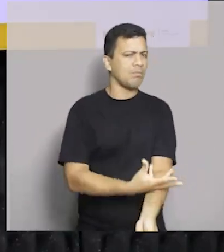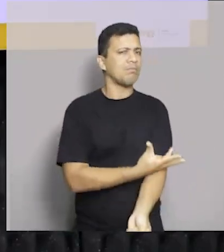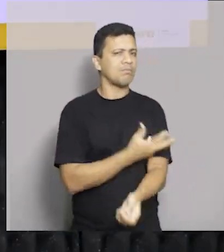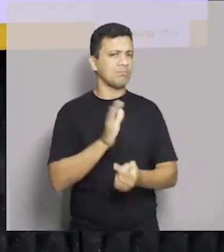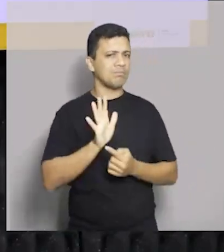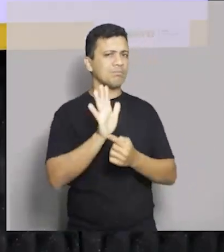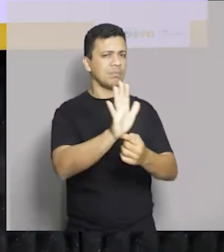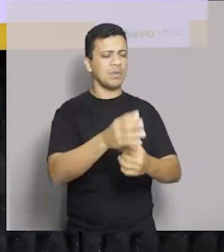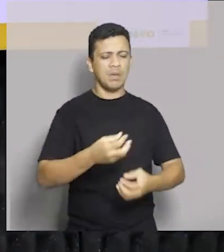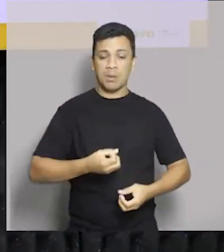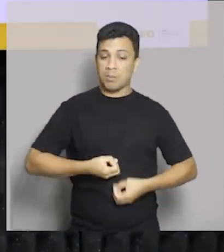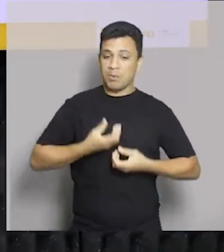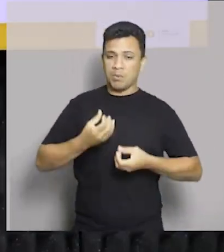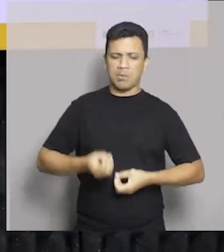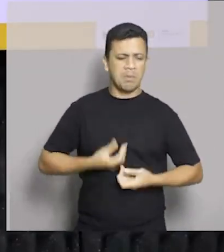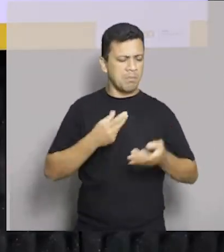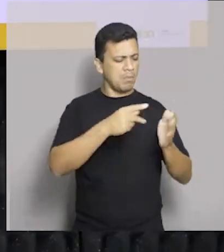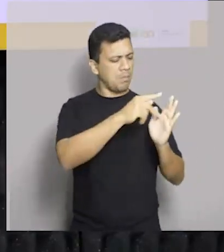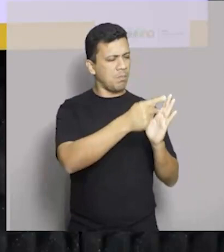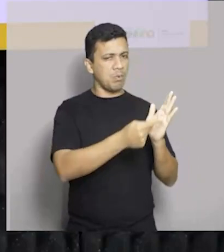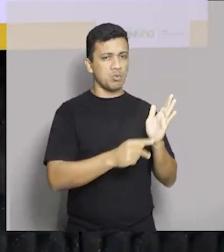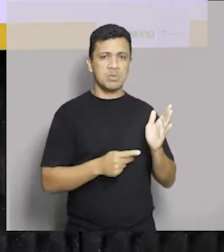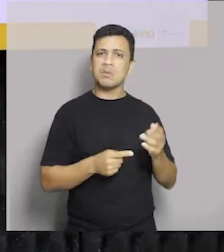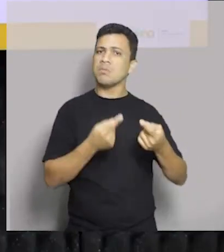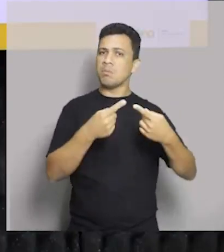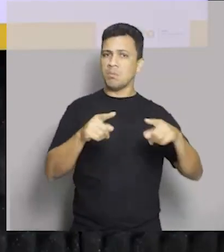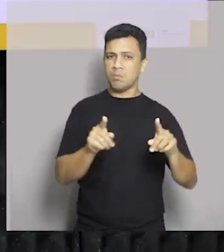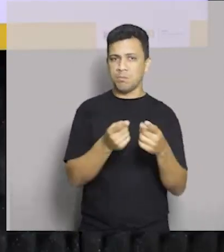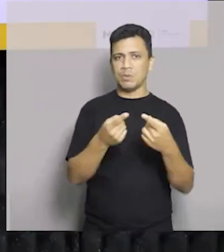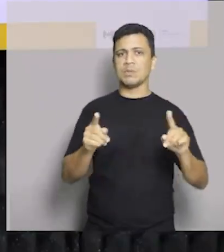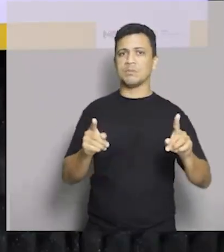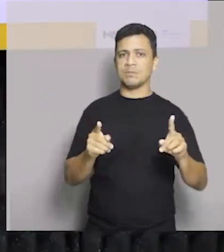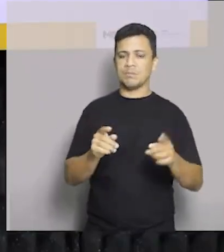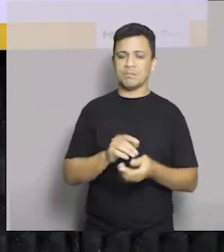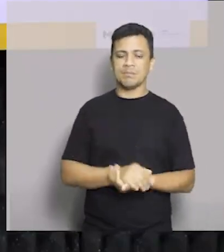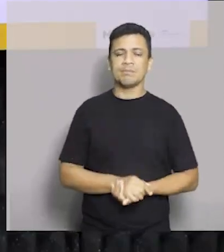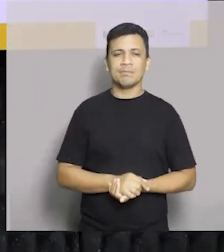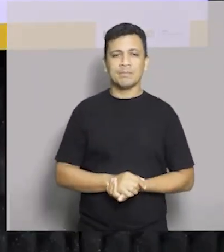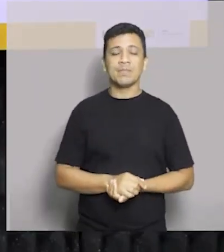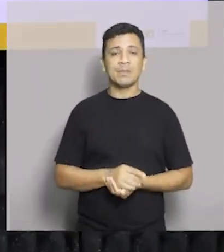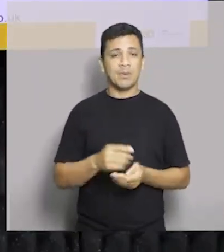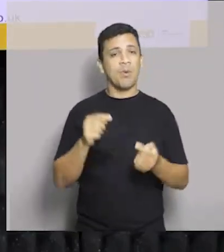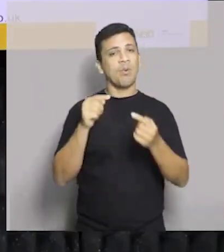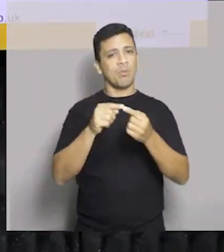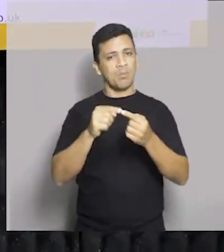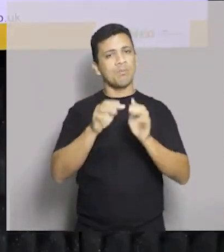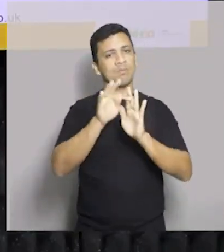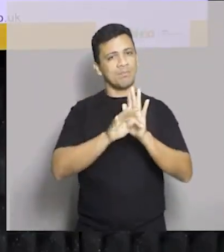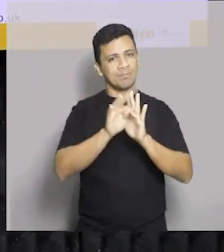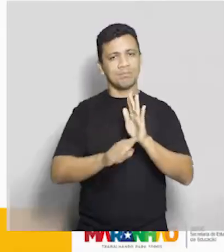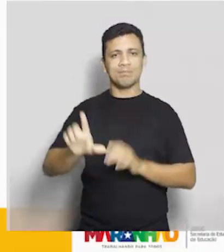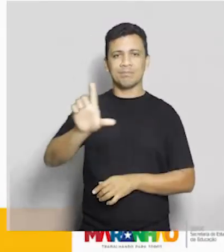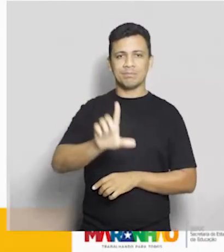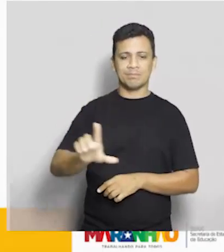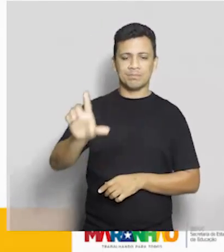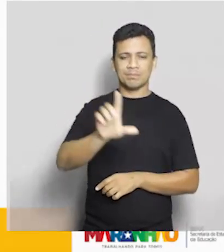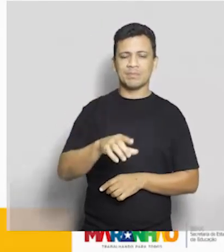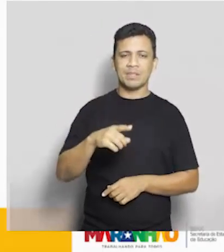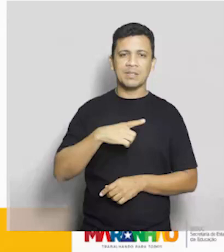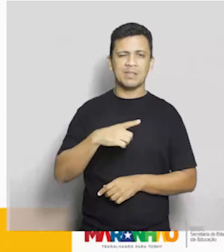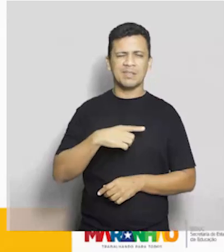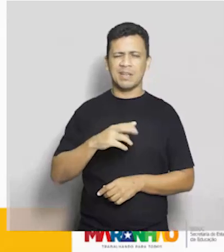o poema, a poesia, a música, tá bom? Vão entrar aqui nos textos literários. Outros